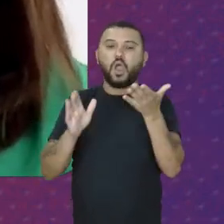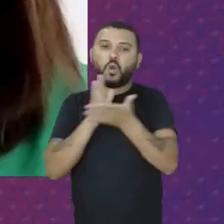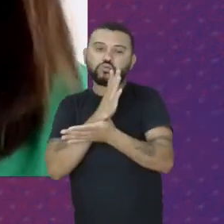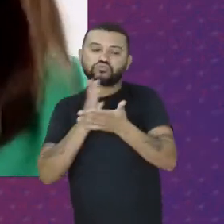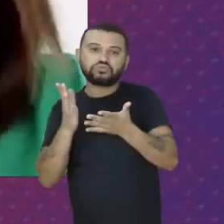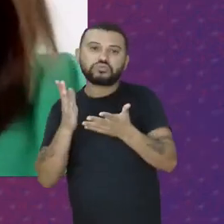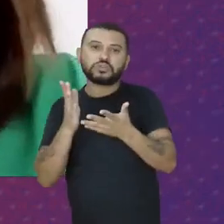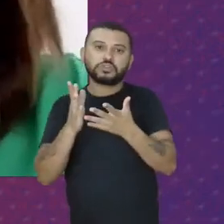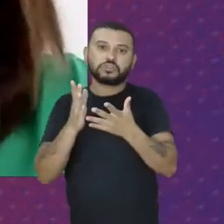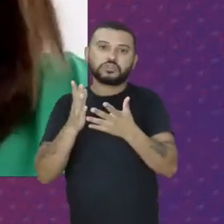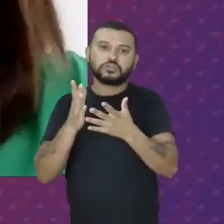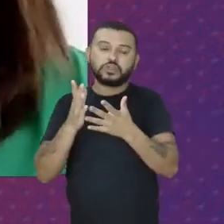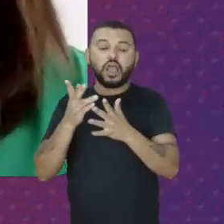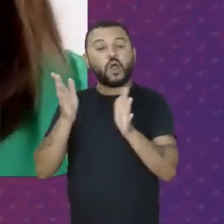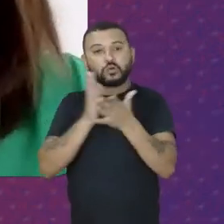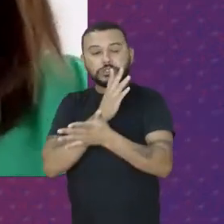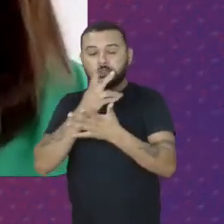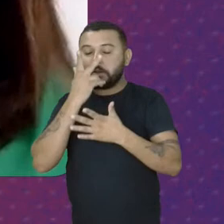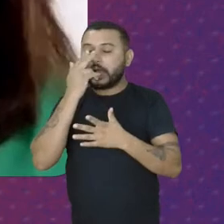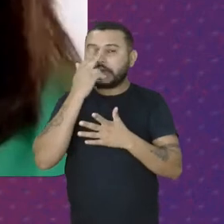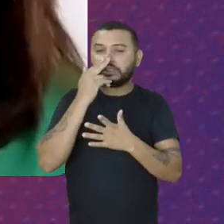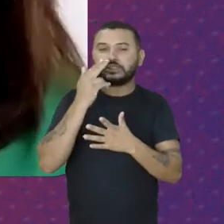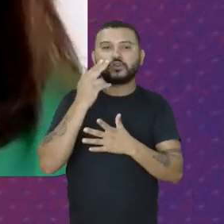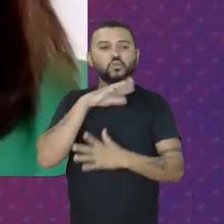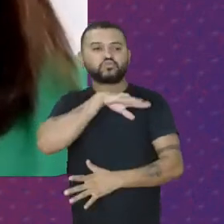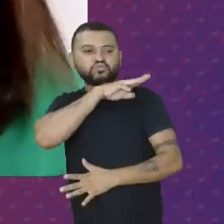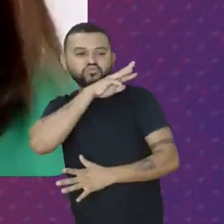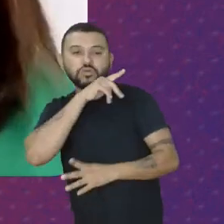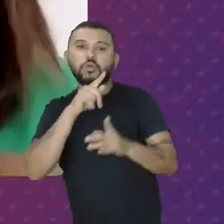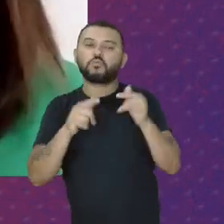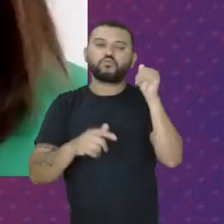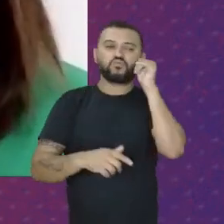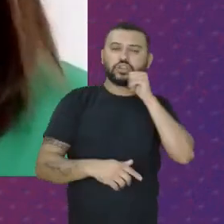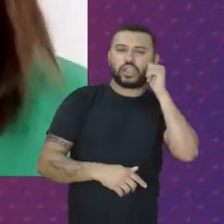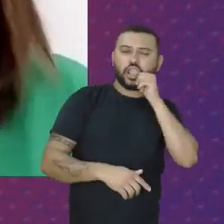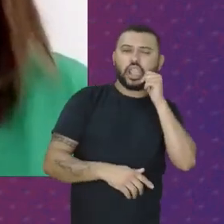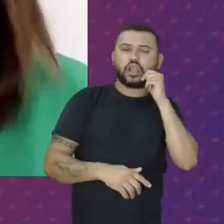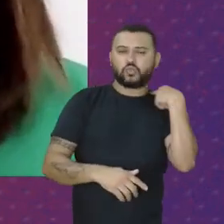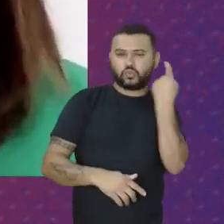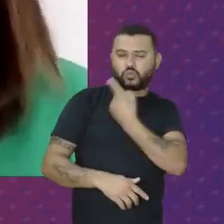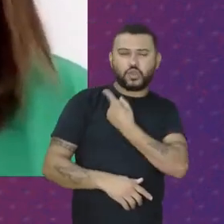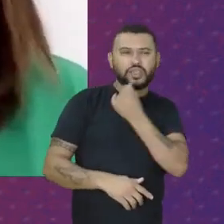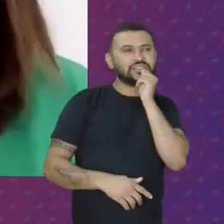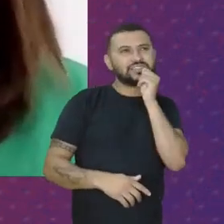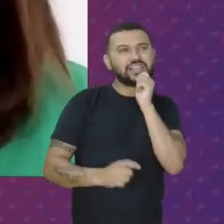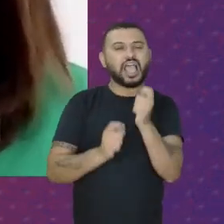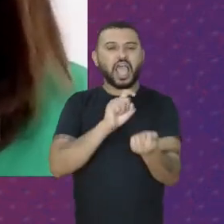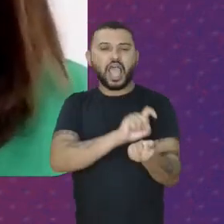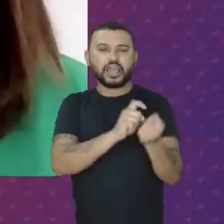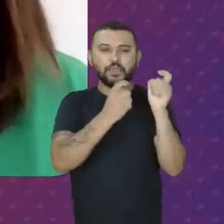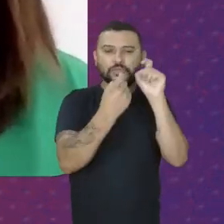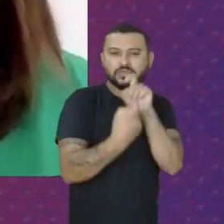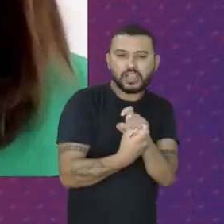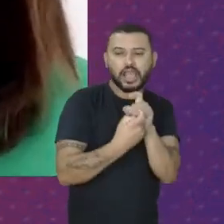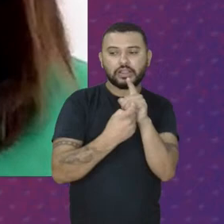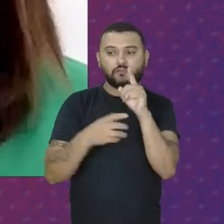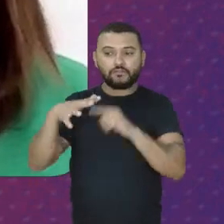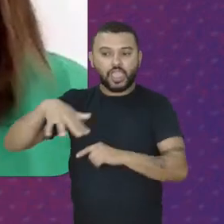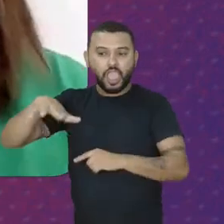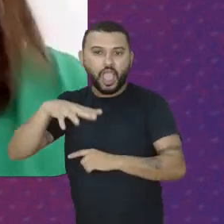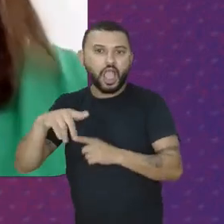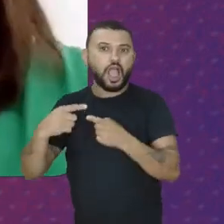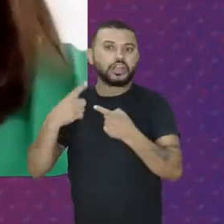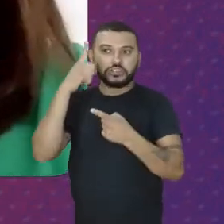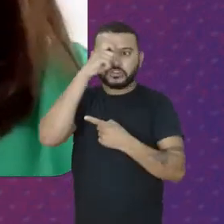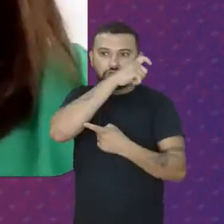vezes muito rasteiras, né? E nós, mulheres, não estamos adaptadas, acostumadas a esse